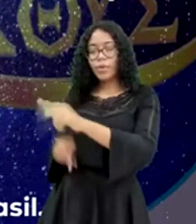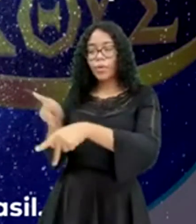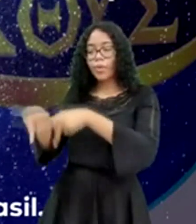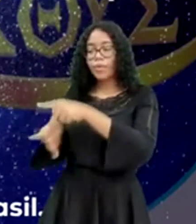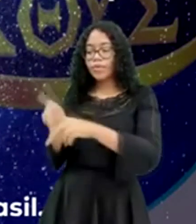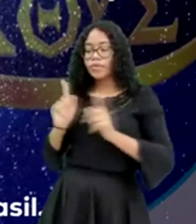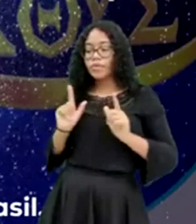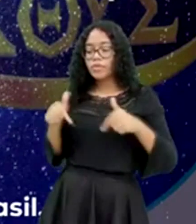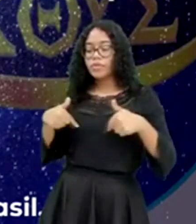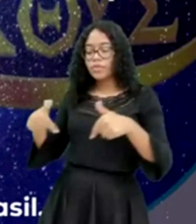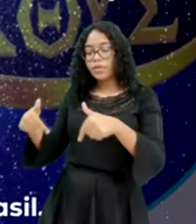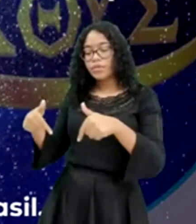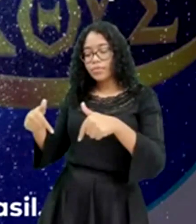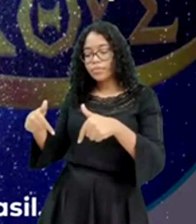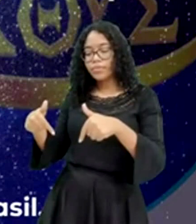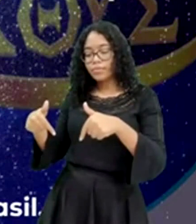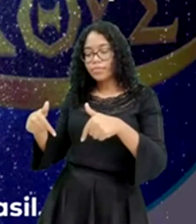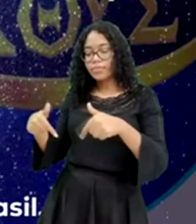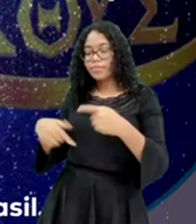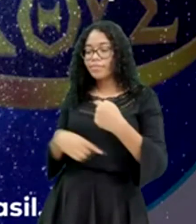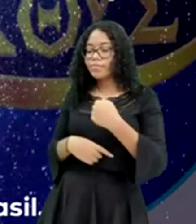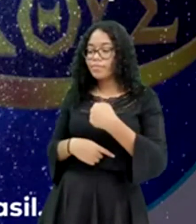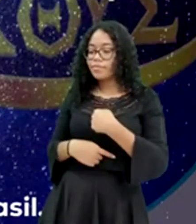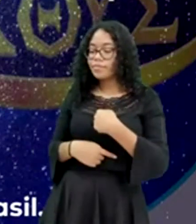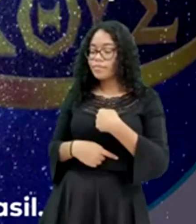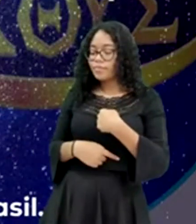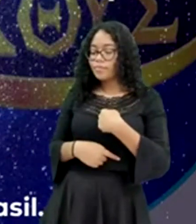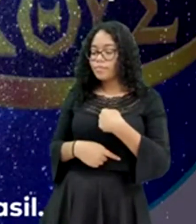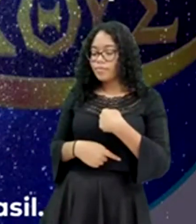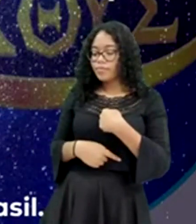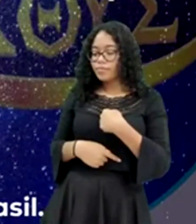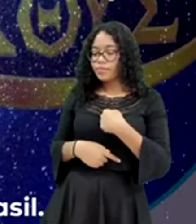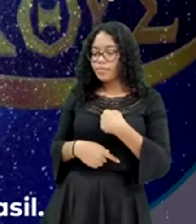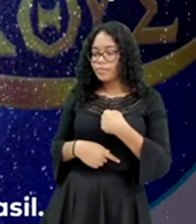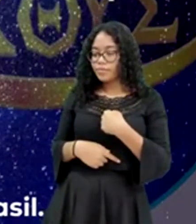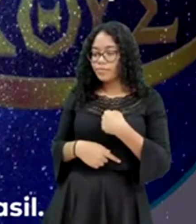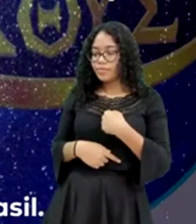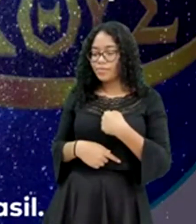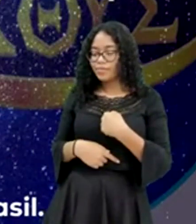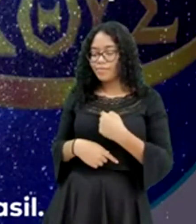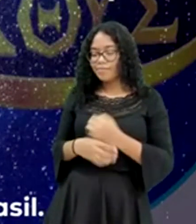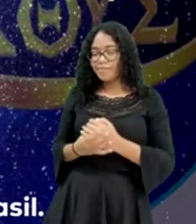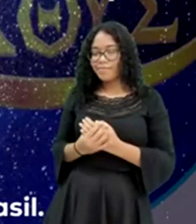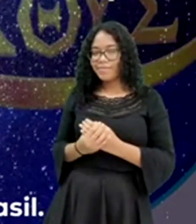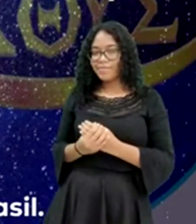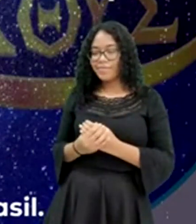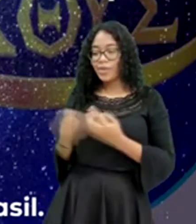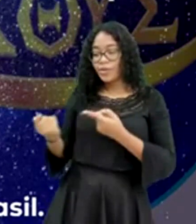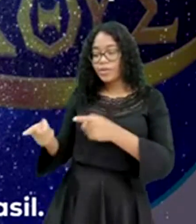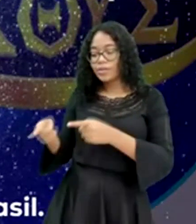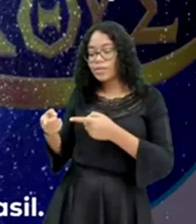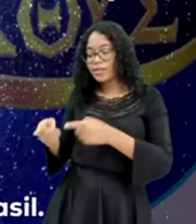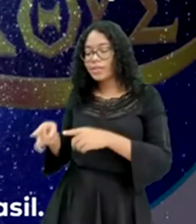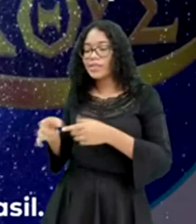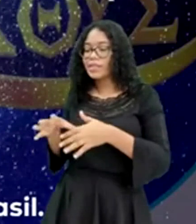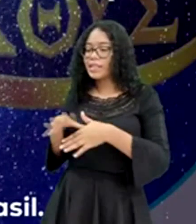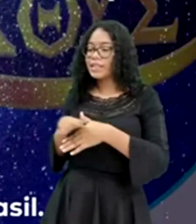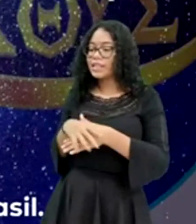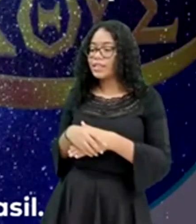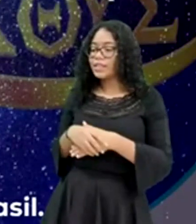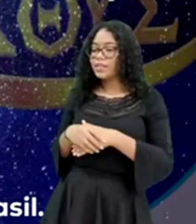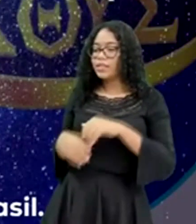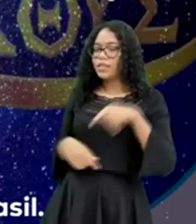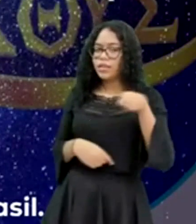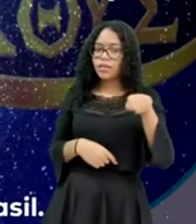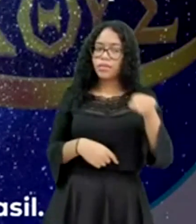Com pestilência o ferirei e o deserdarei, e farei de ti povo maior e mais forte do que